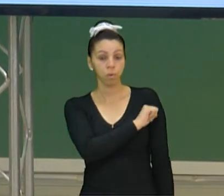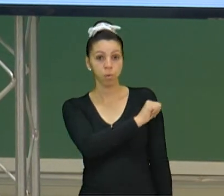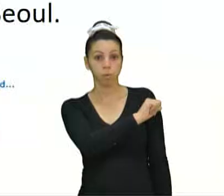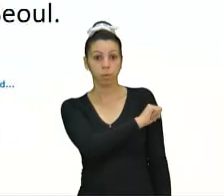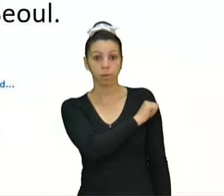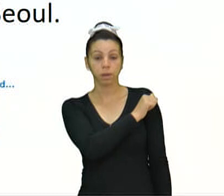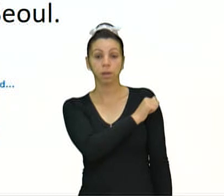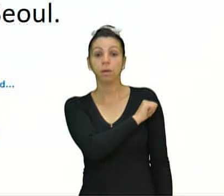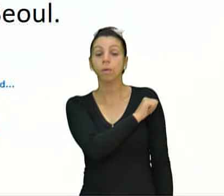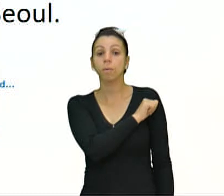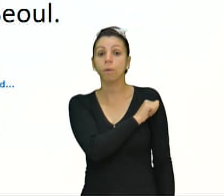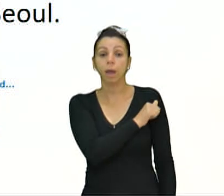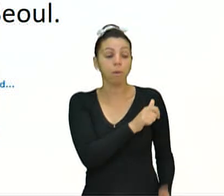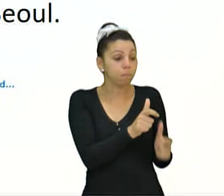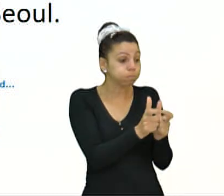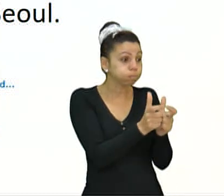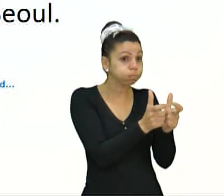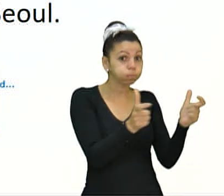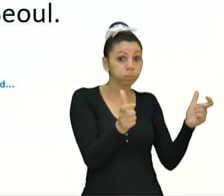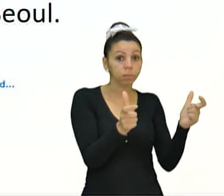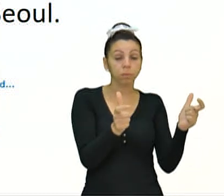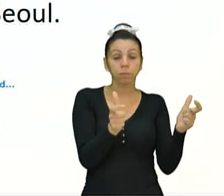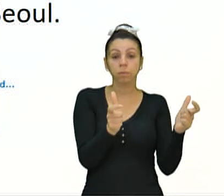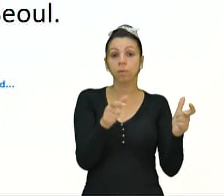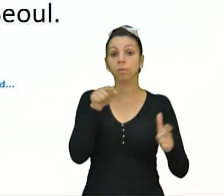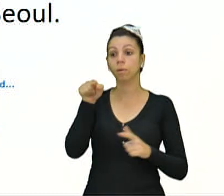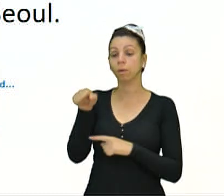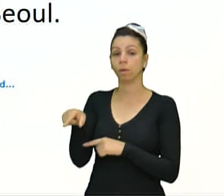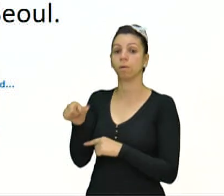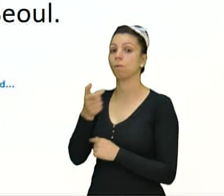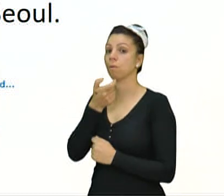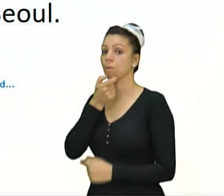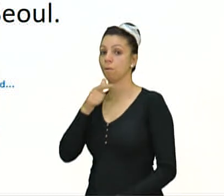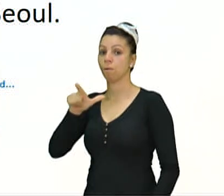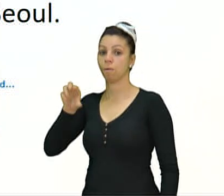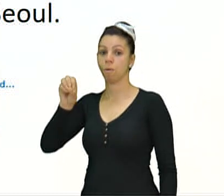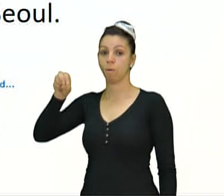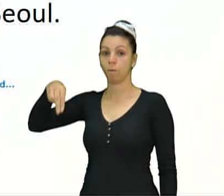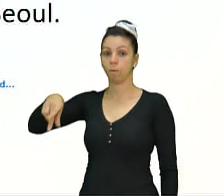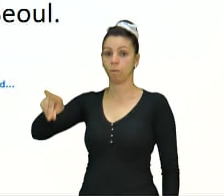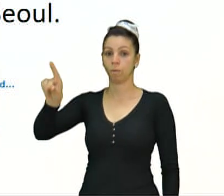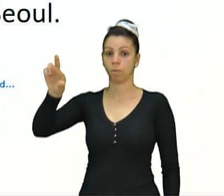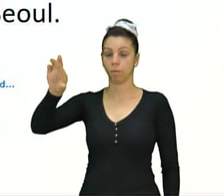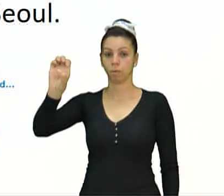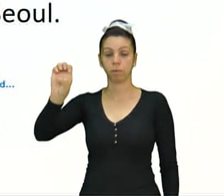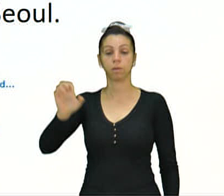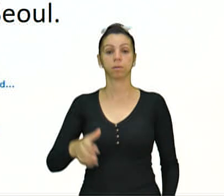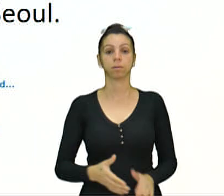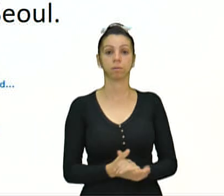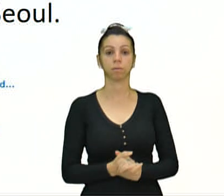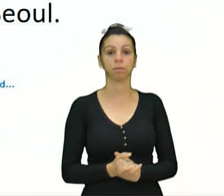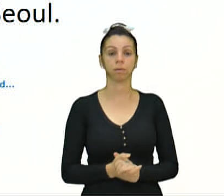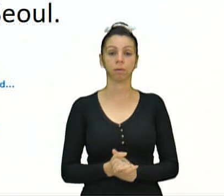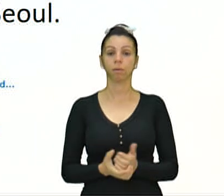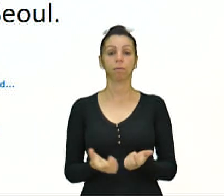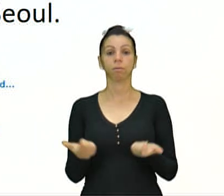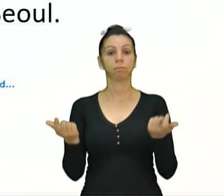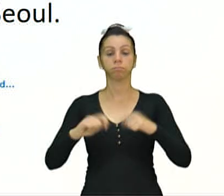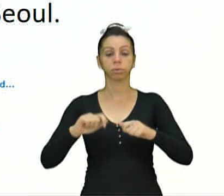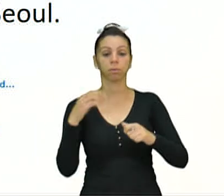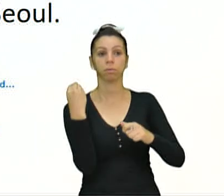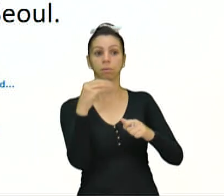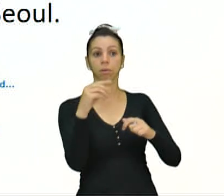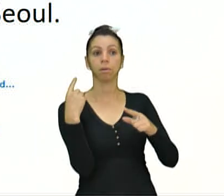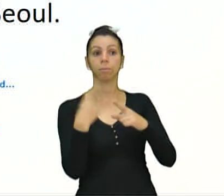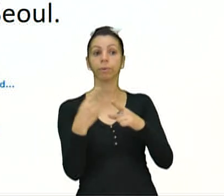quanto Londres, né? Eu coloquei os mapinhas ali só por curiosidade. Mas aqui não teria como você colocar outra possibilidade, justamente porque eu